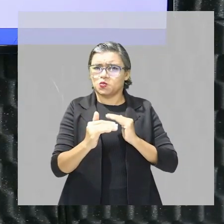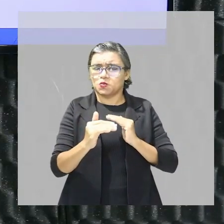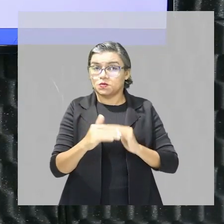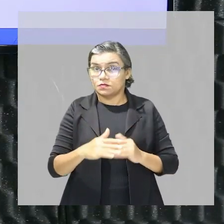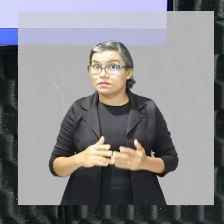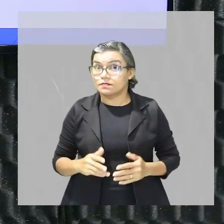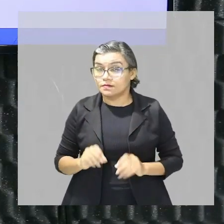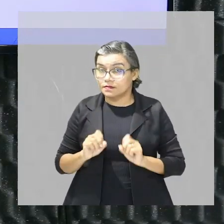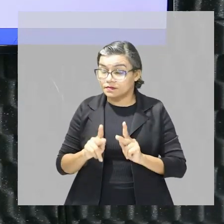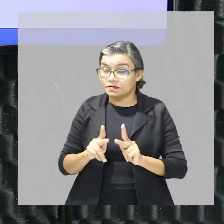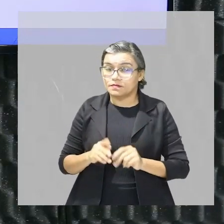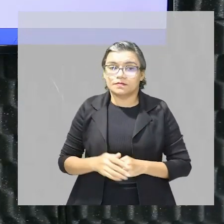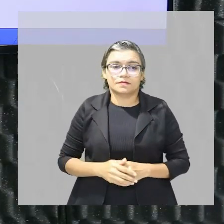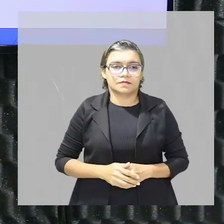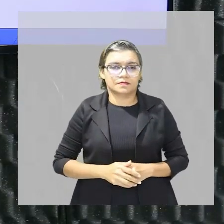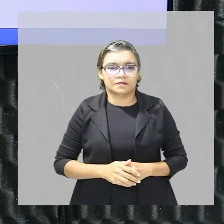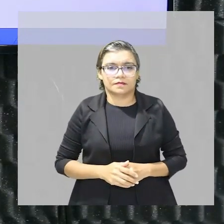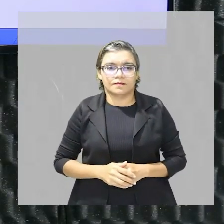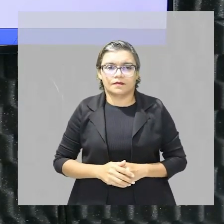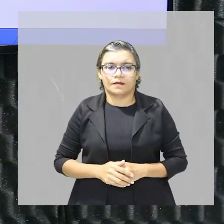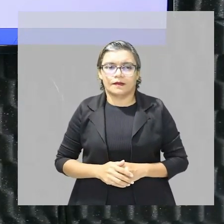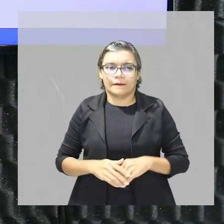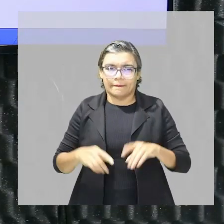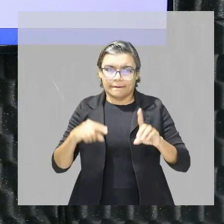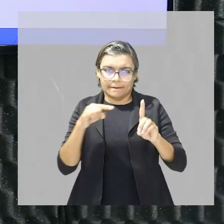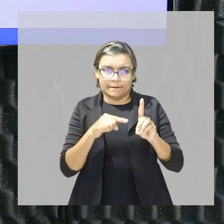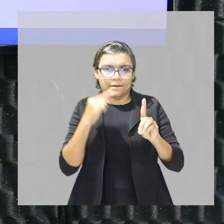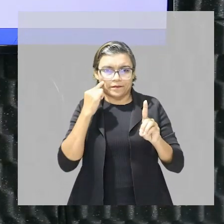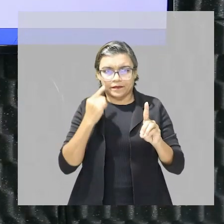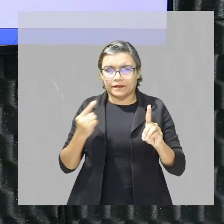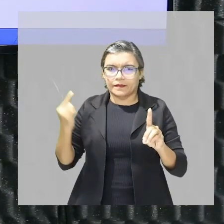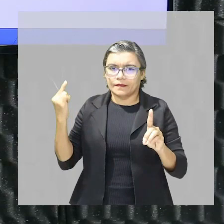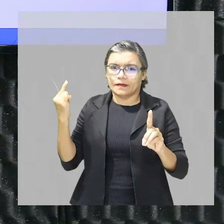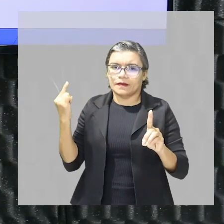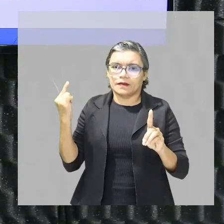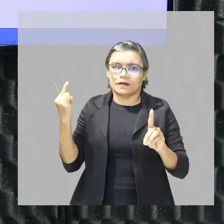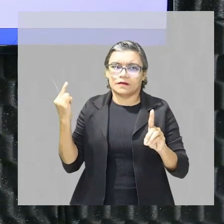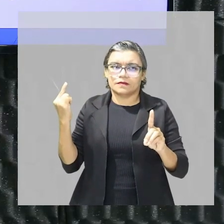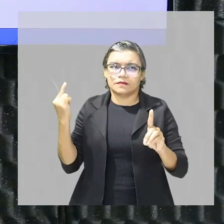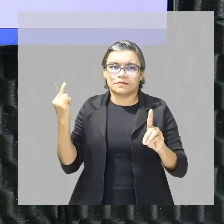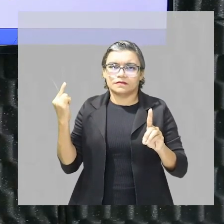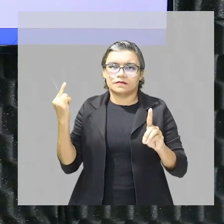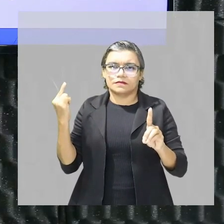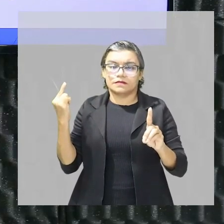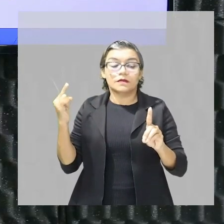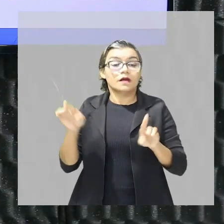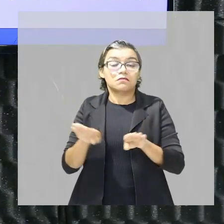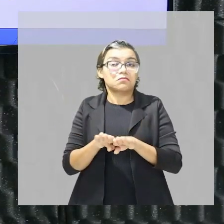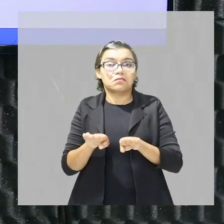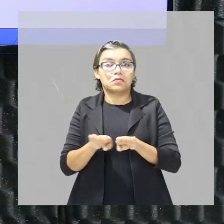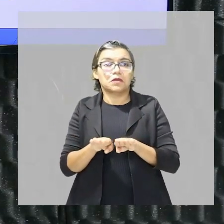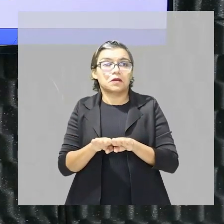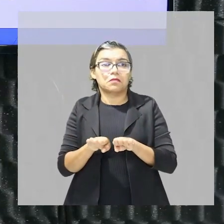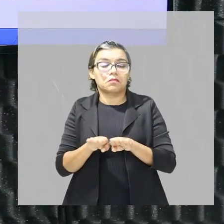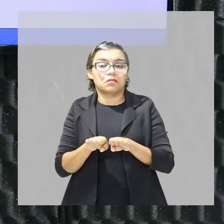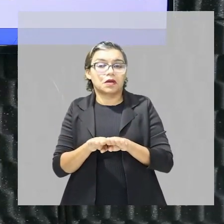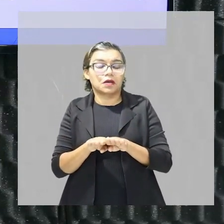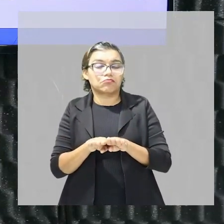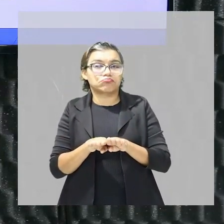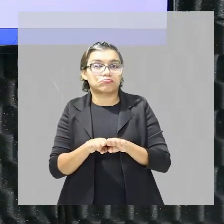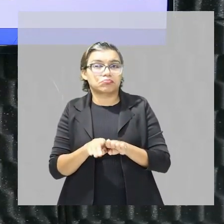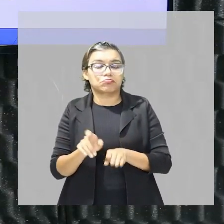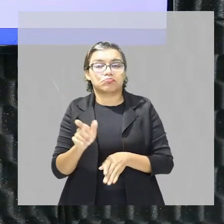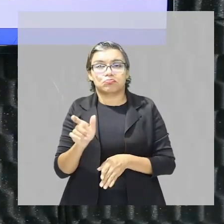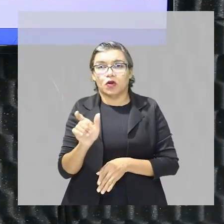correto focado na legitimação contratualista aqui nós não temos o contratualismo